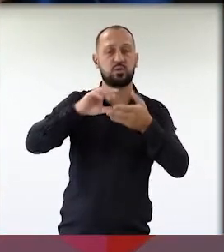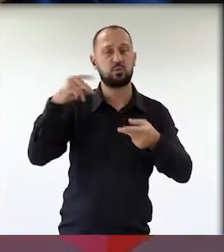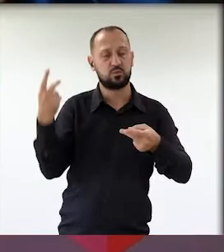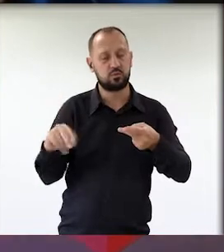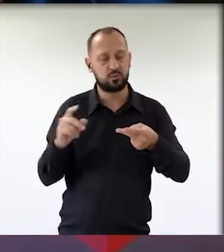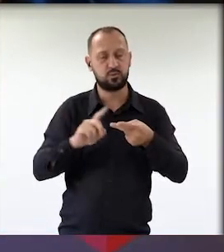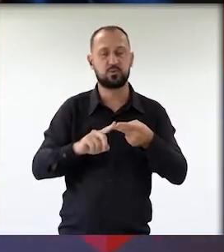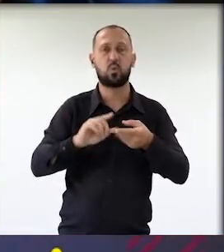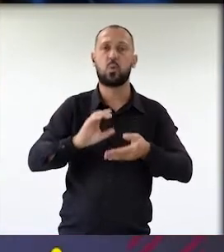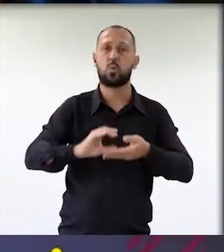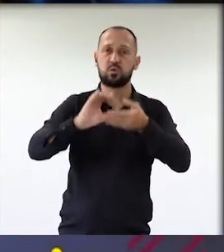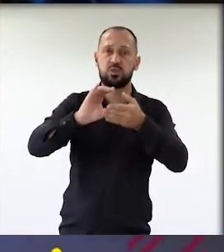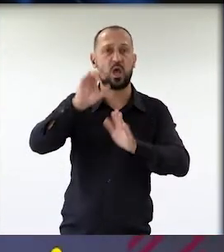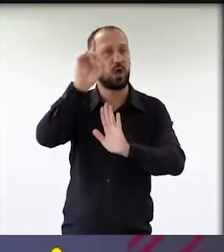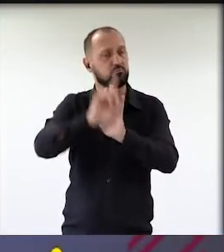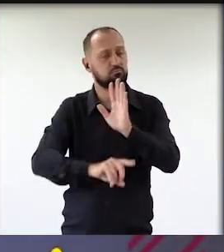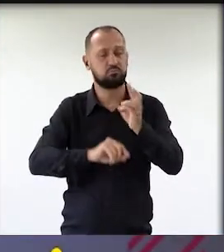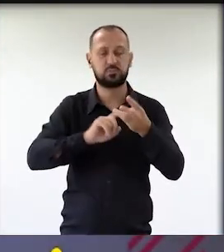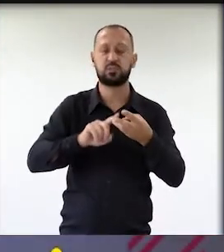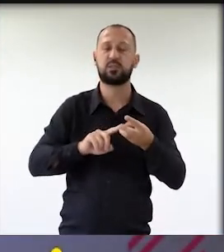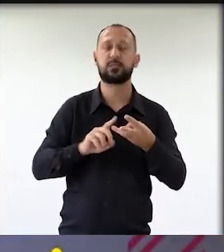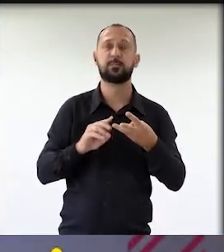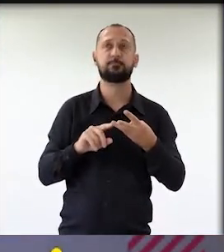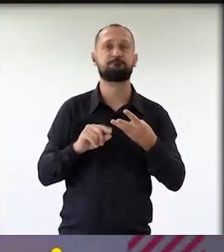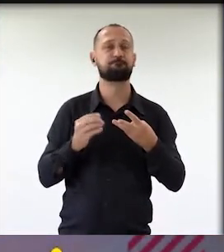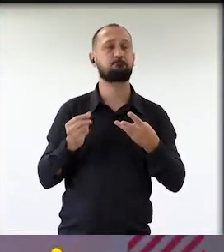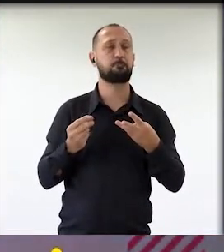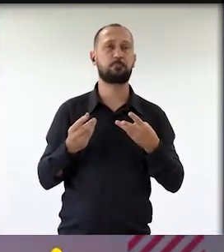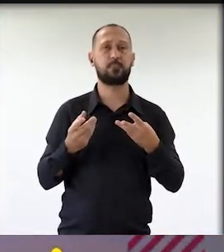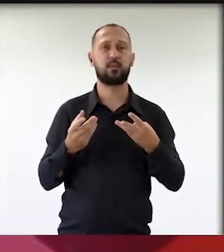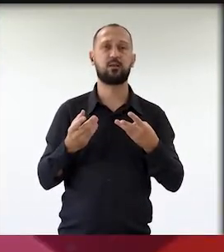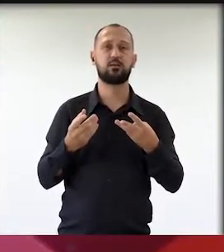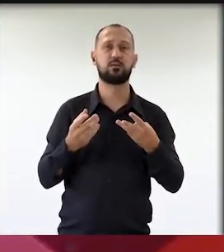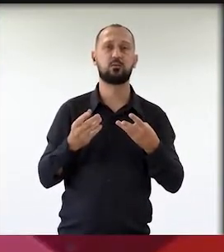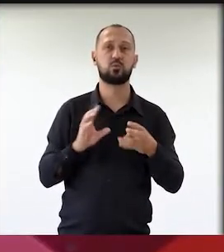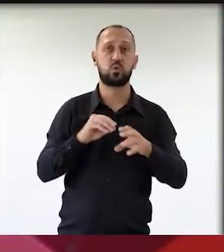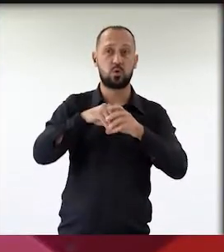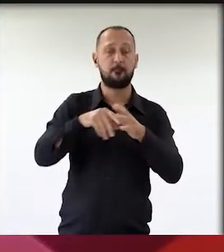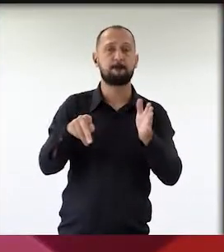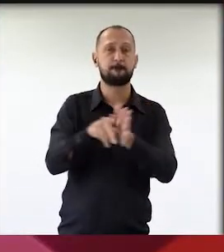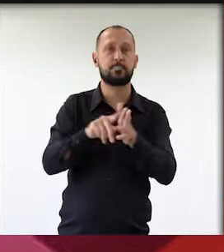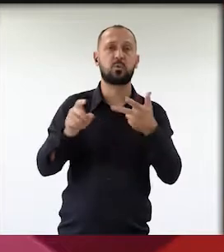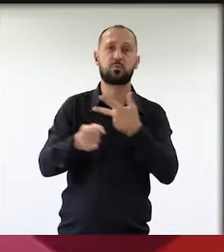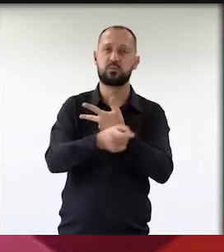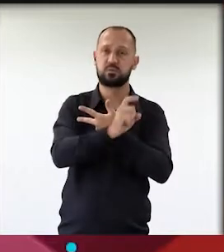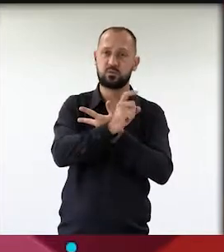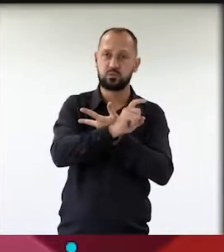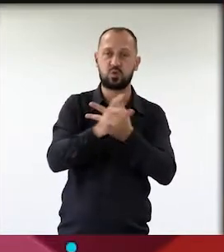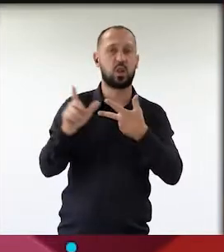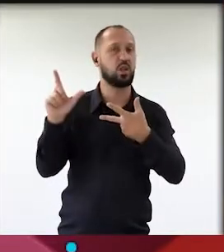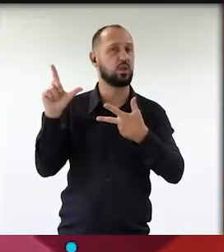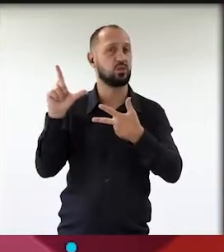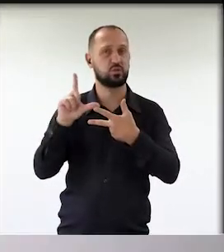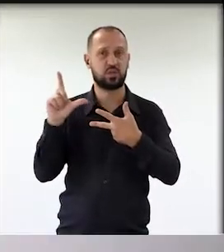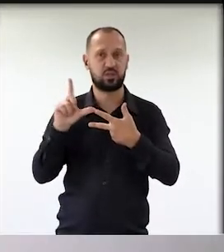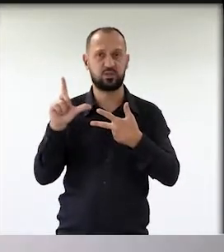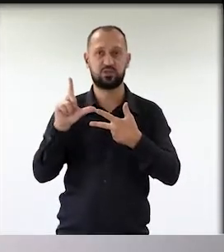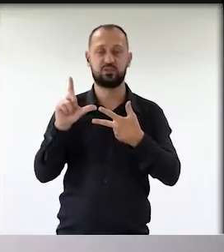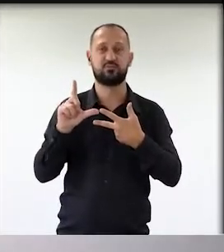Conselhos tutelares, conselhos de direitos, né? Os setores do executivo,